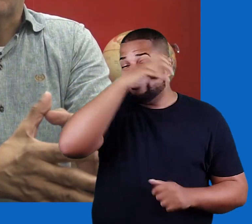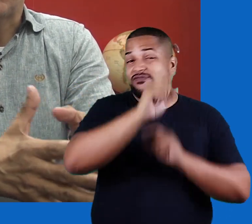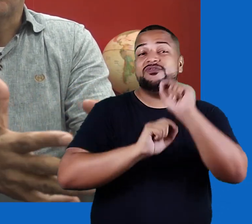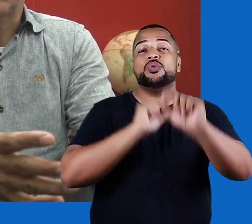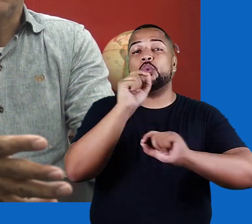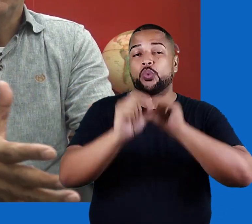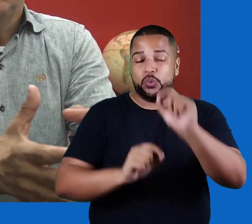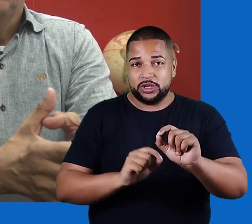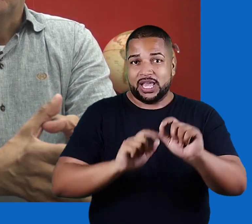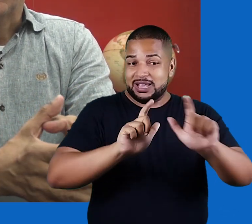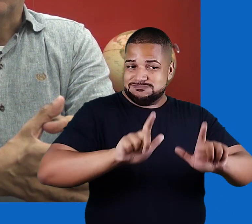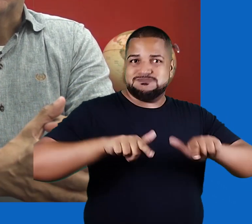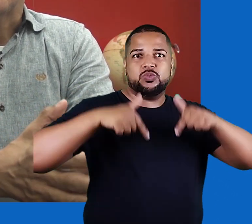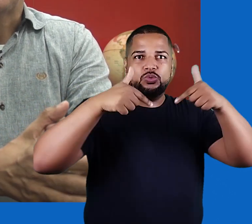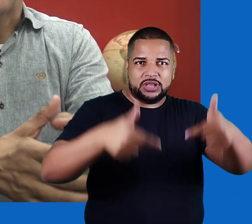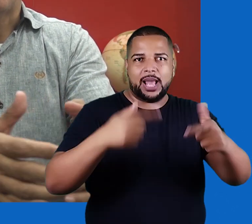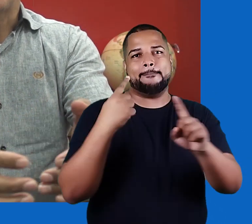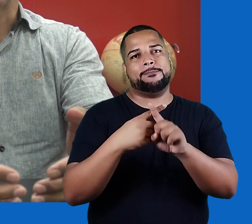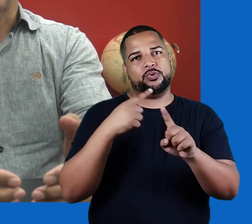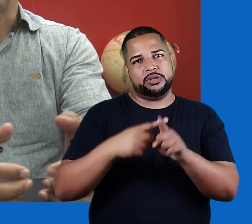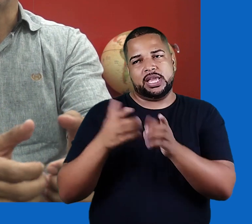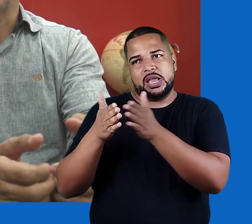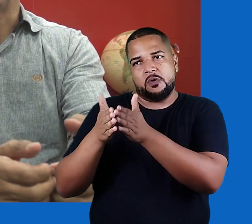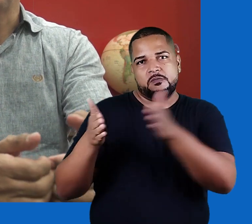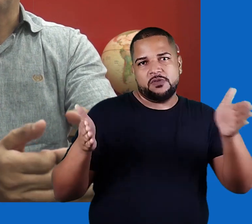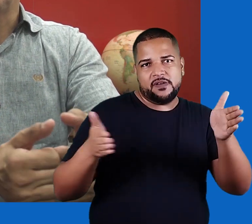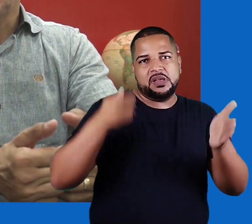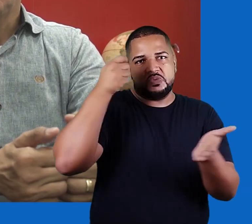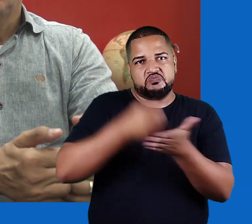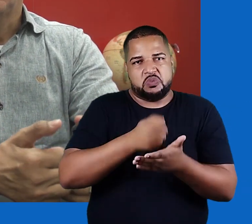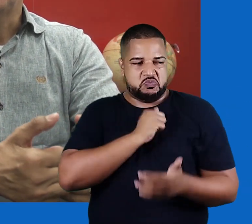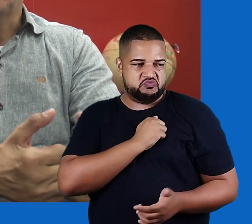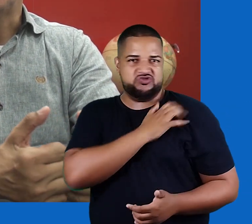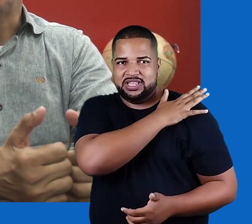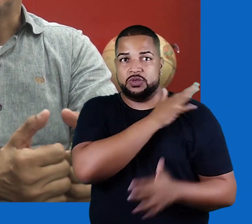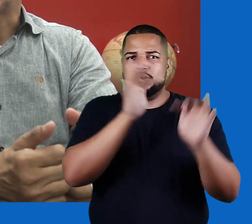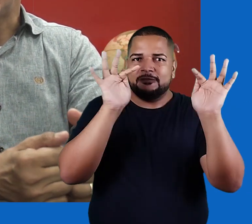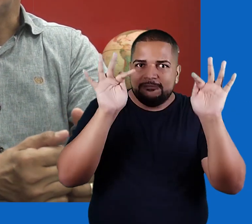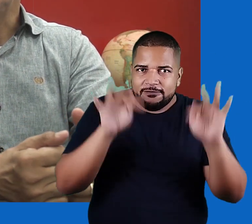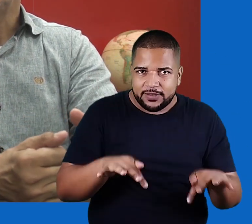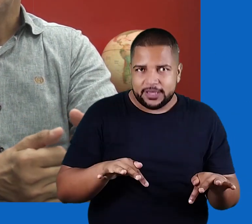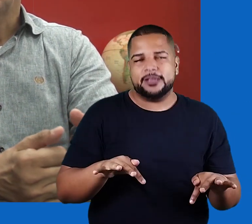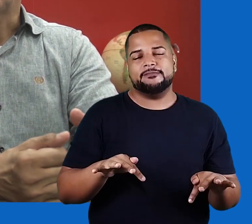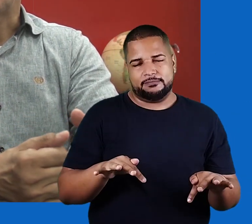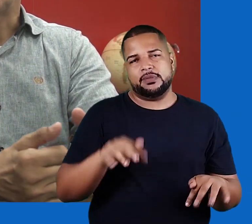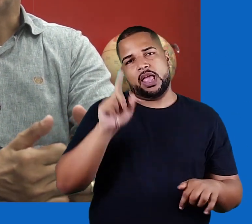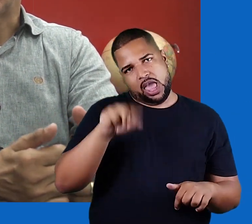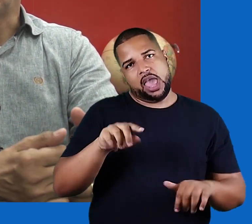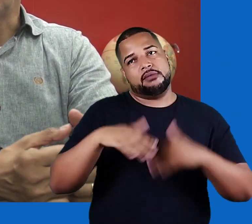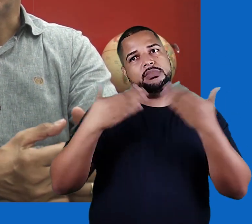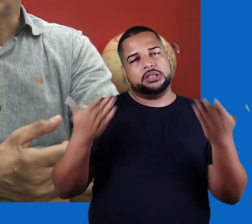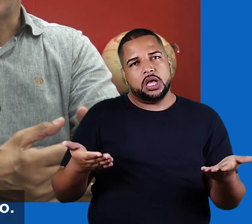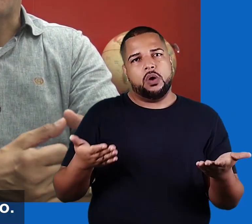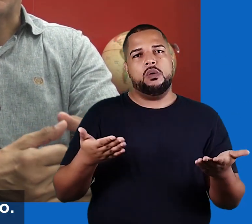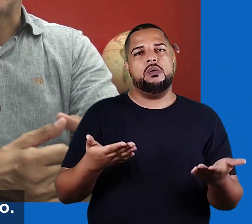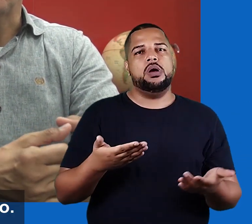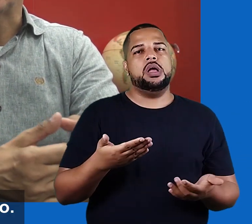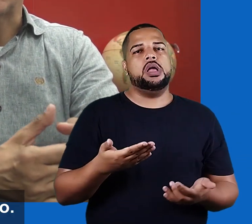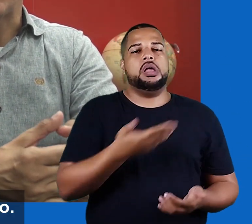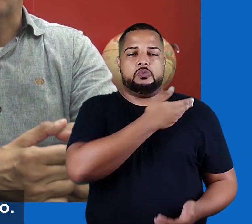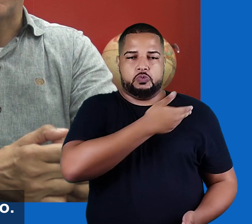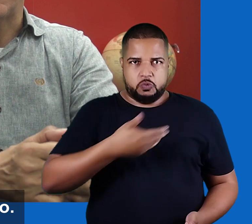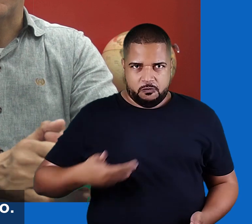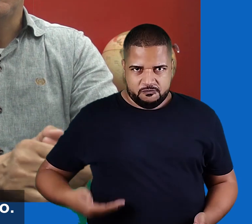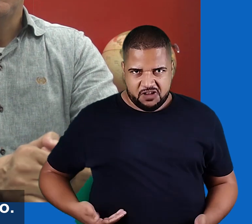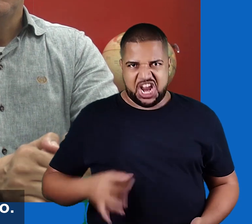fácil fazer uma luta, porque nós tínhamos acabado de sair de um regime militar, né, do tempo da ditadura, então a repressão